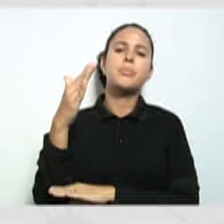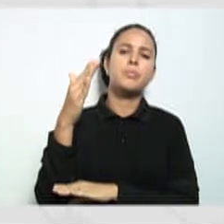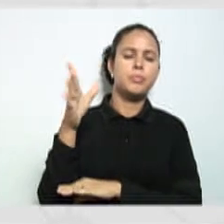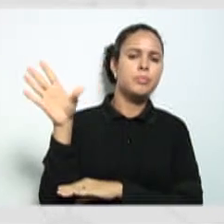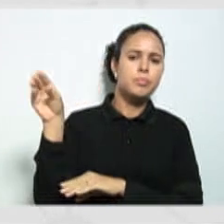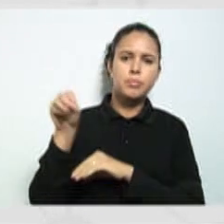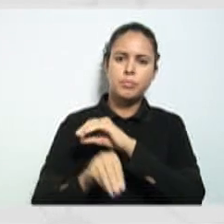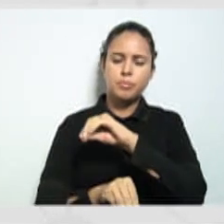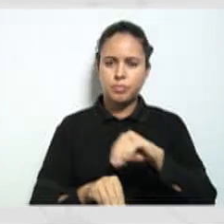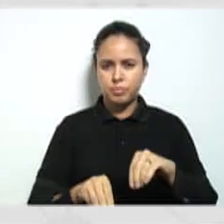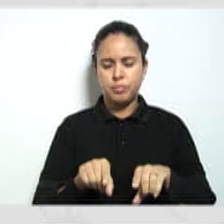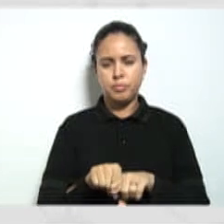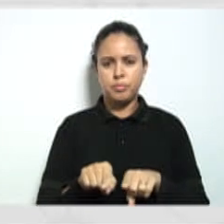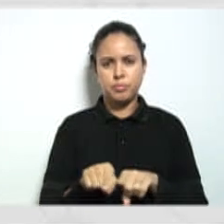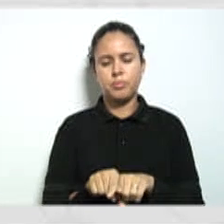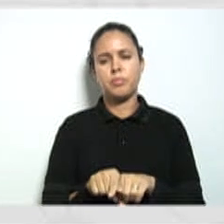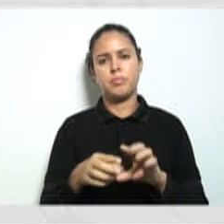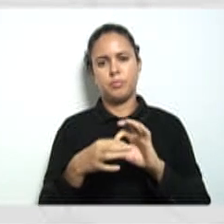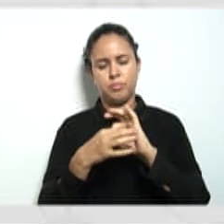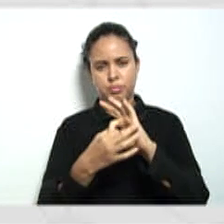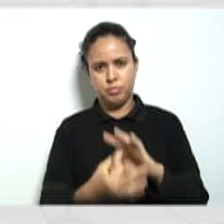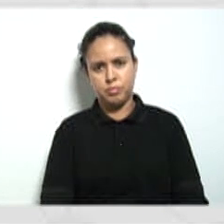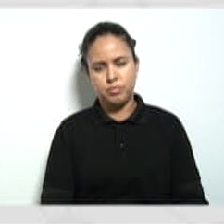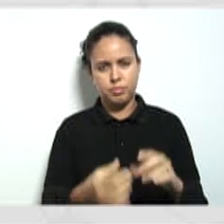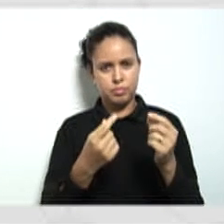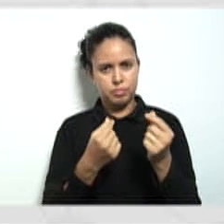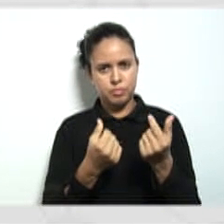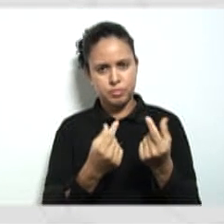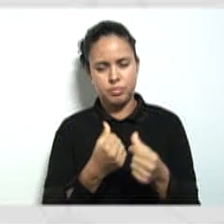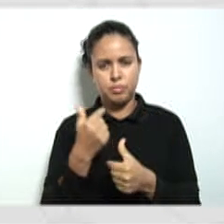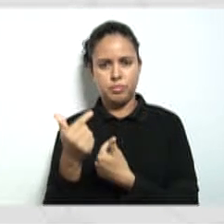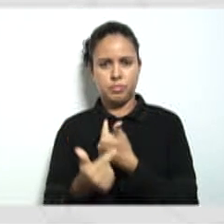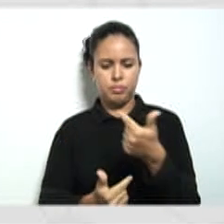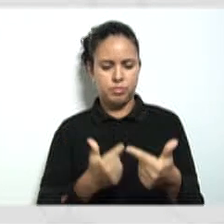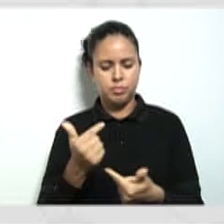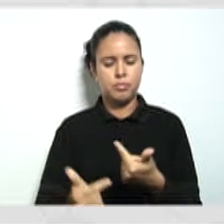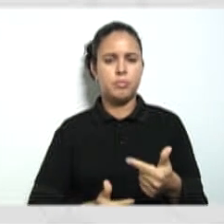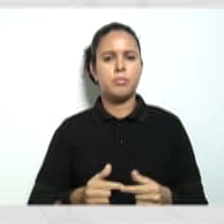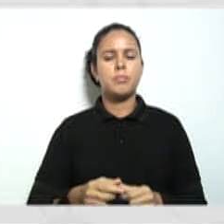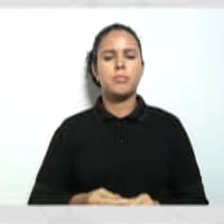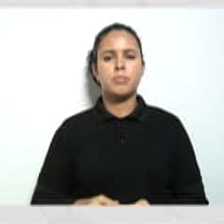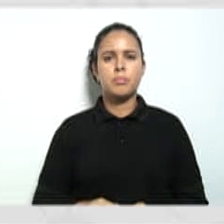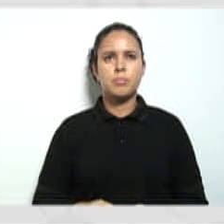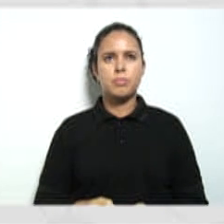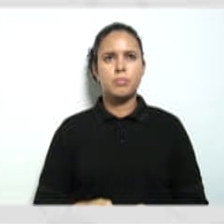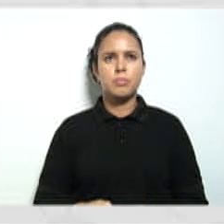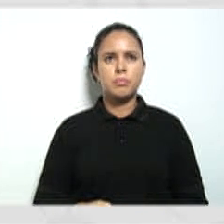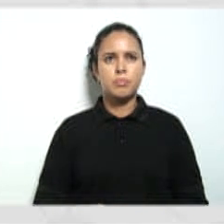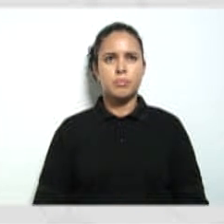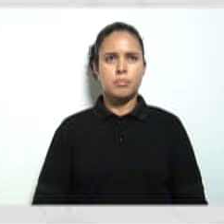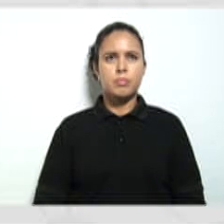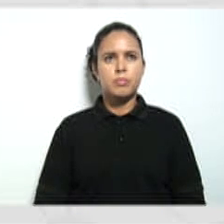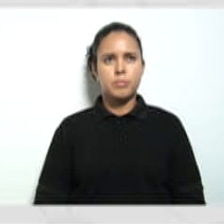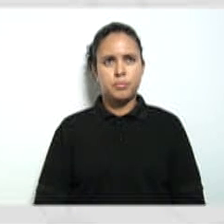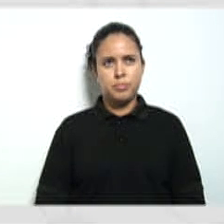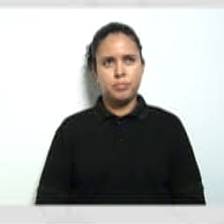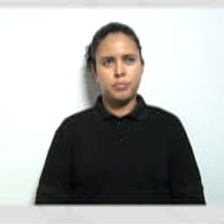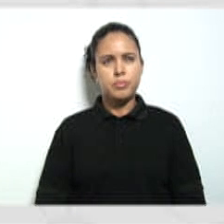capital e trabalho. E falamos também dessa relação que existe, né? Entre o capital